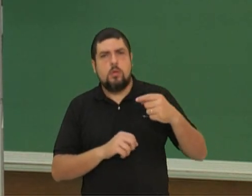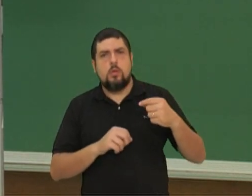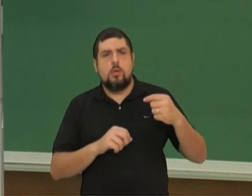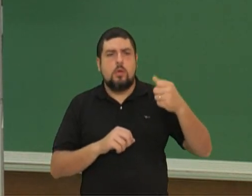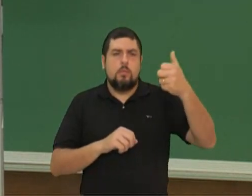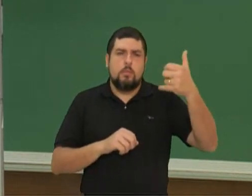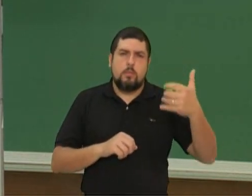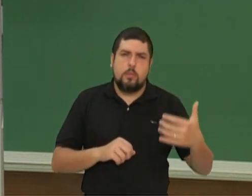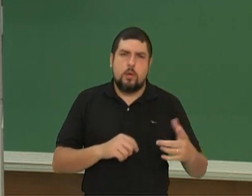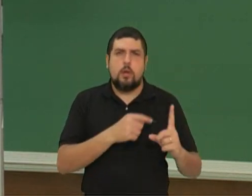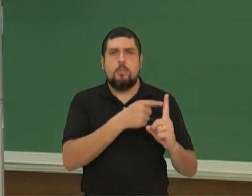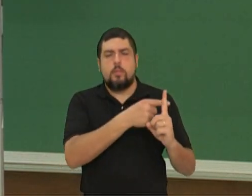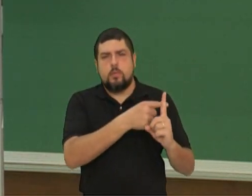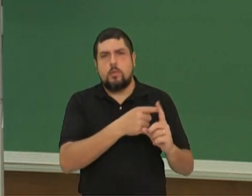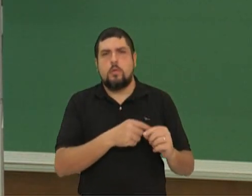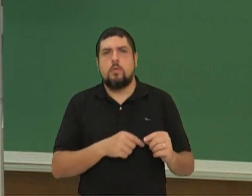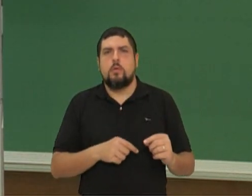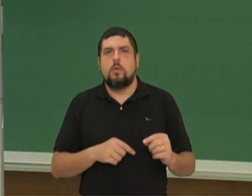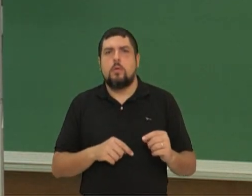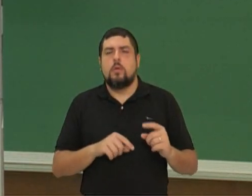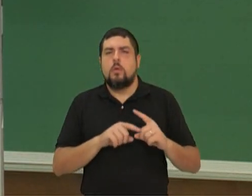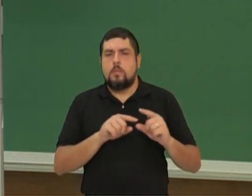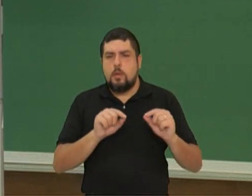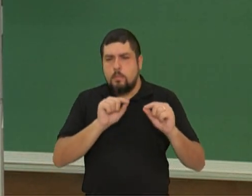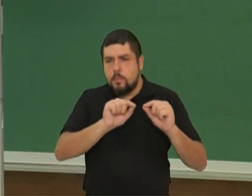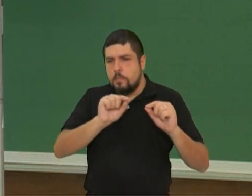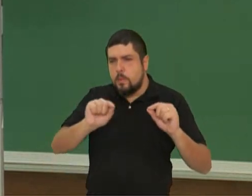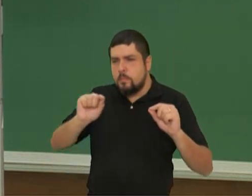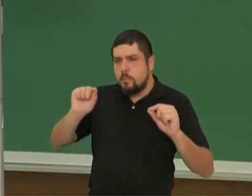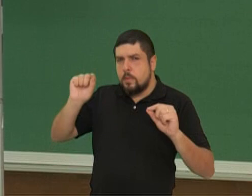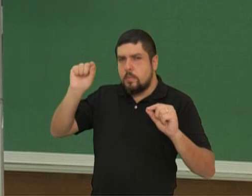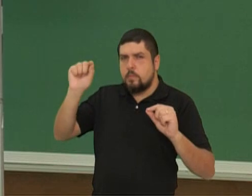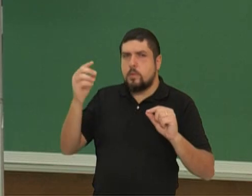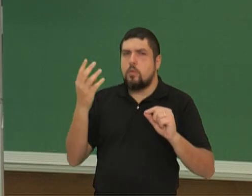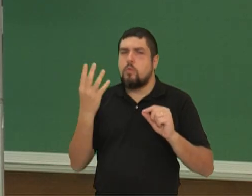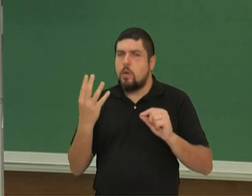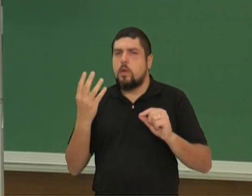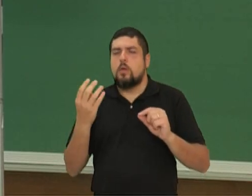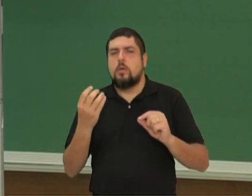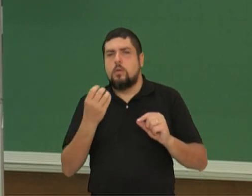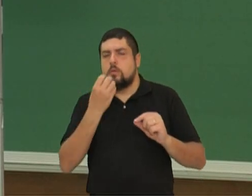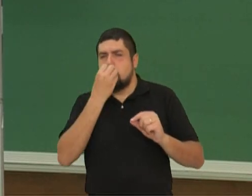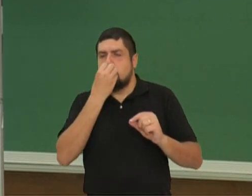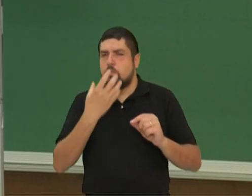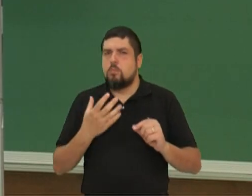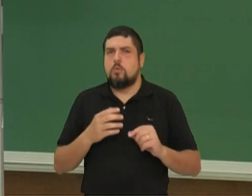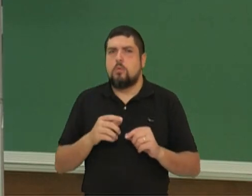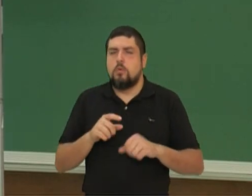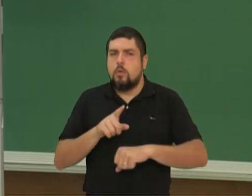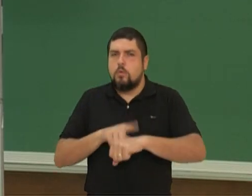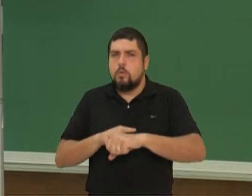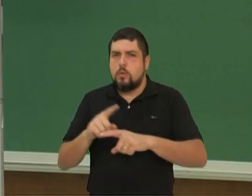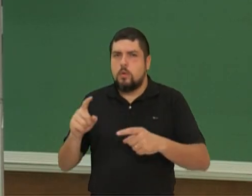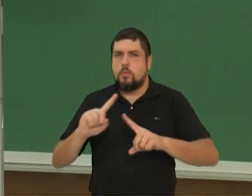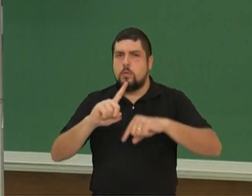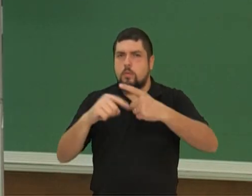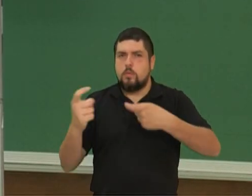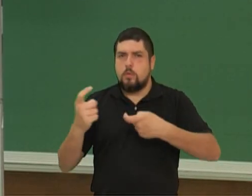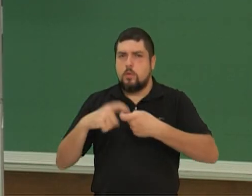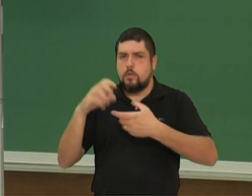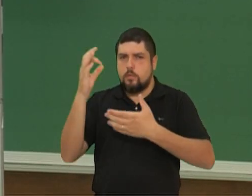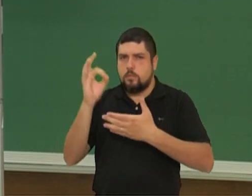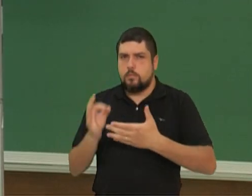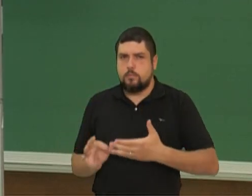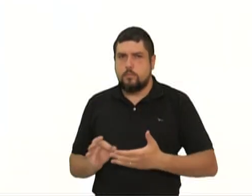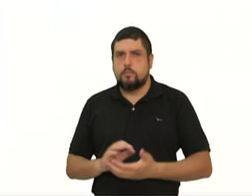para x. Pelo menos uns 4 pontos são interessantes para desenhar esse gráfico. Você tem uns minutinhos e a gente já volta com o desenho